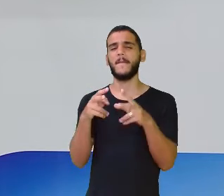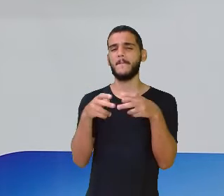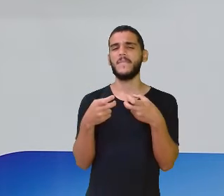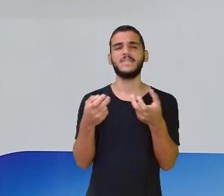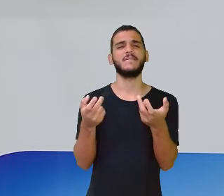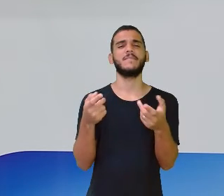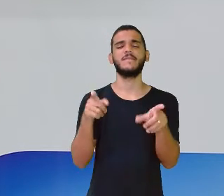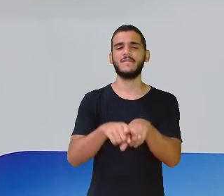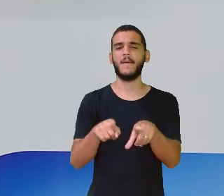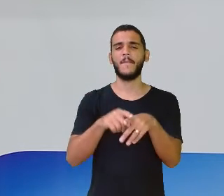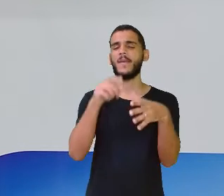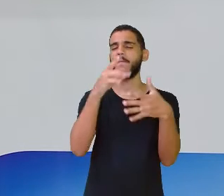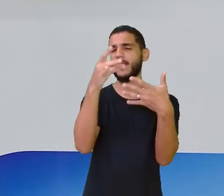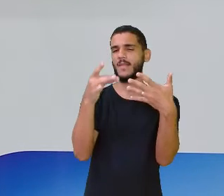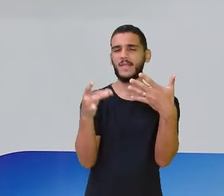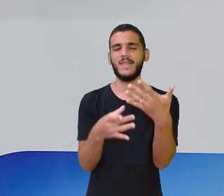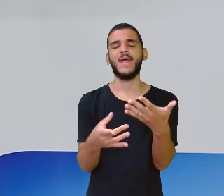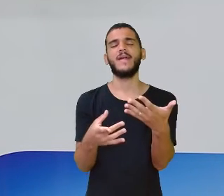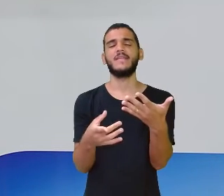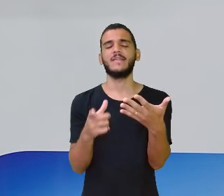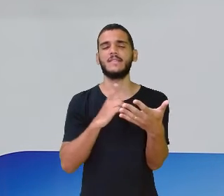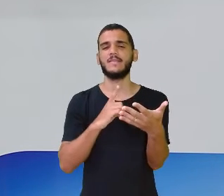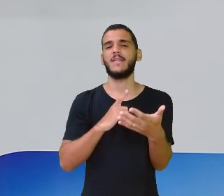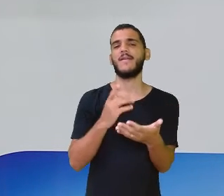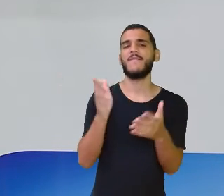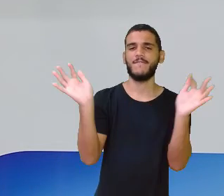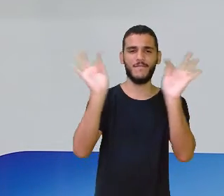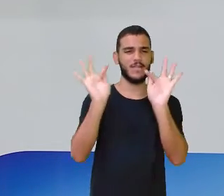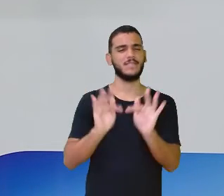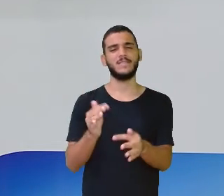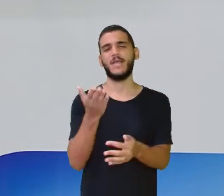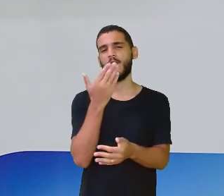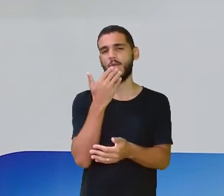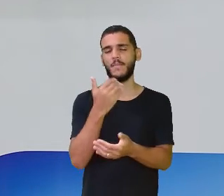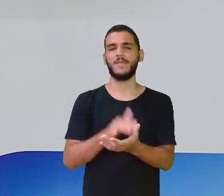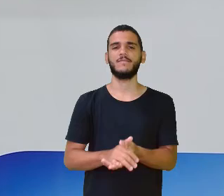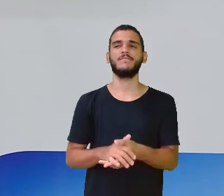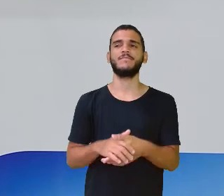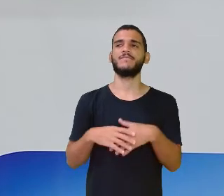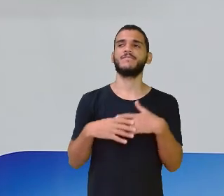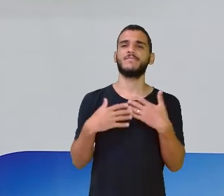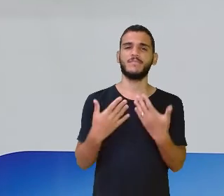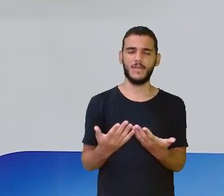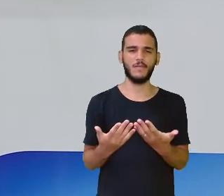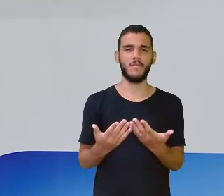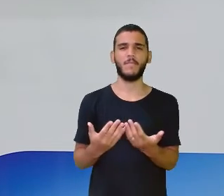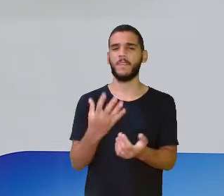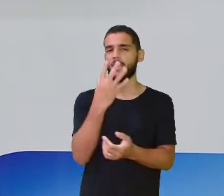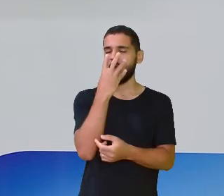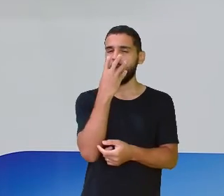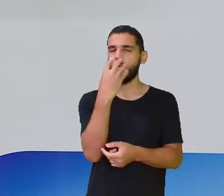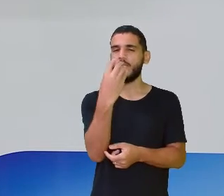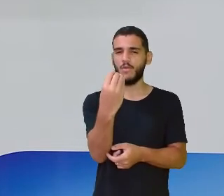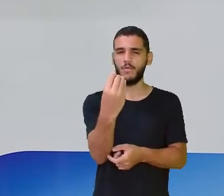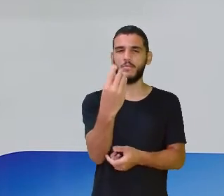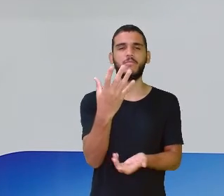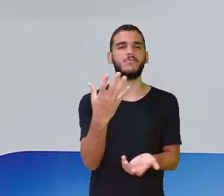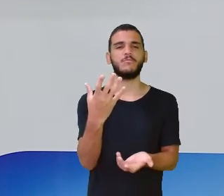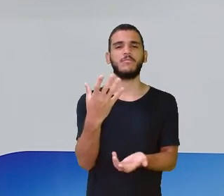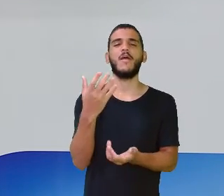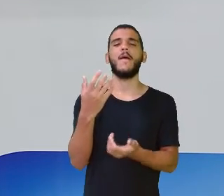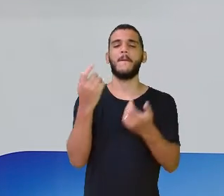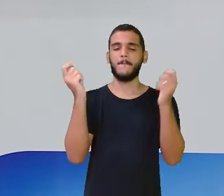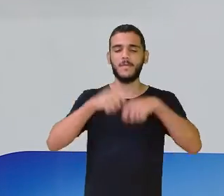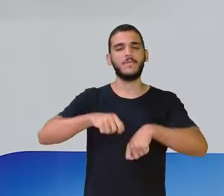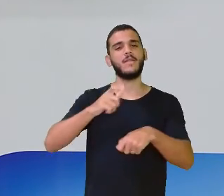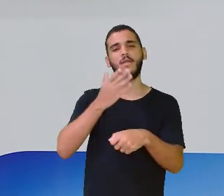tipo de detalhe, que elas ficaram felizes comendo, não é? Engraçado, o lobo, em vez de comer a cesta de doce, de fruta, vai comer... Eu sei, né? Esses lobos são um caso